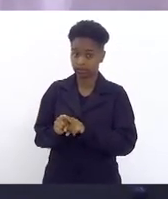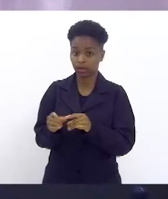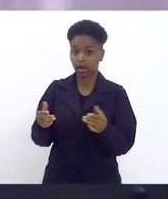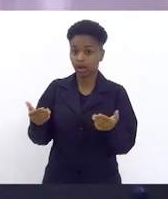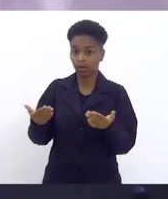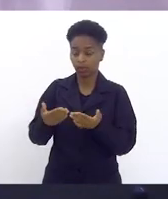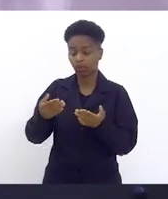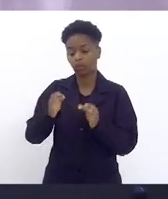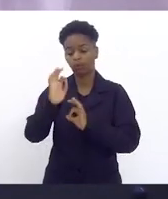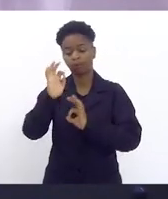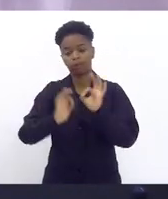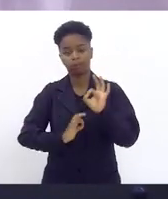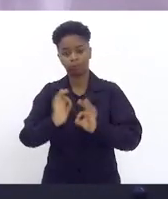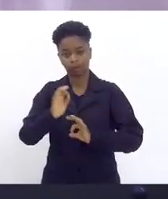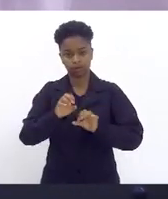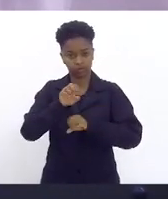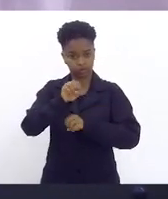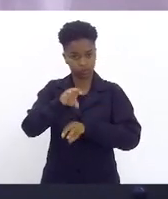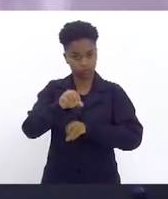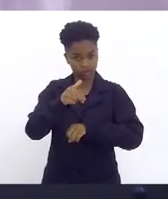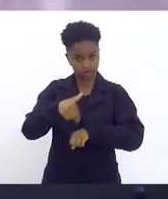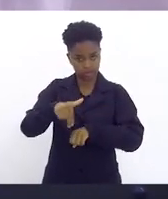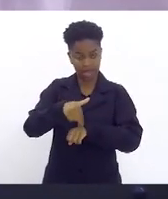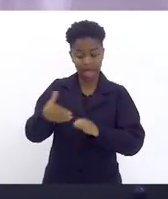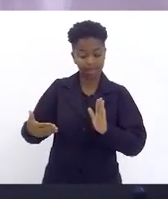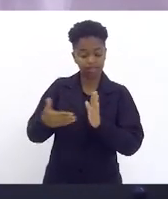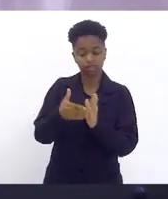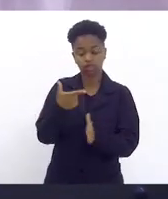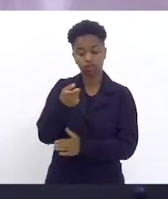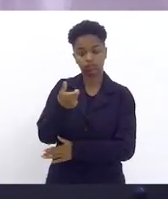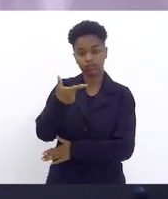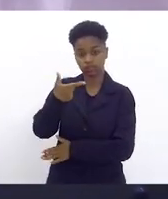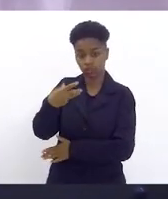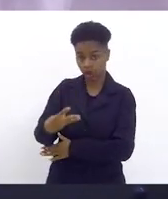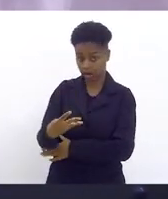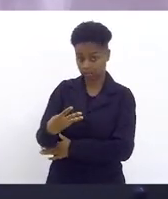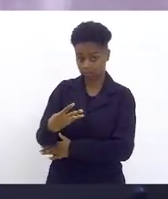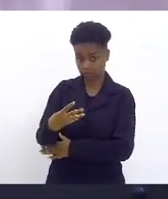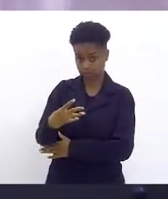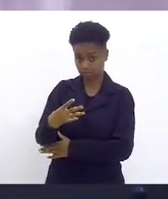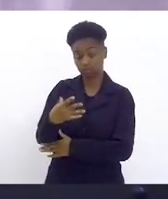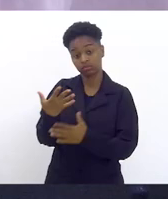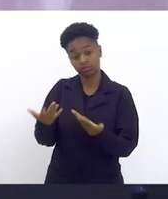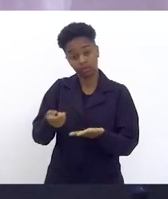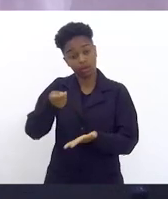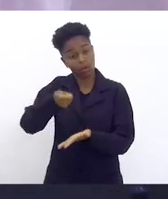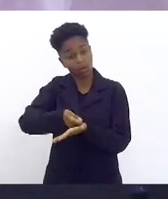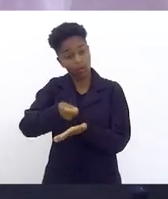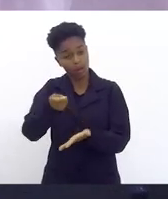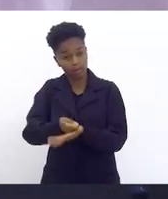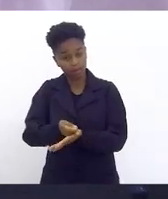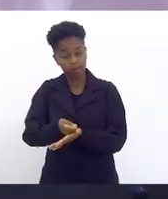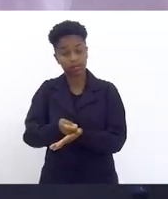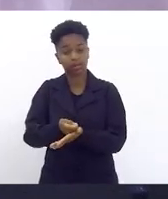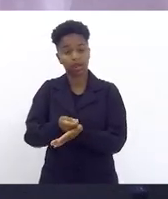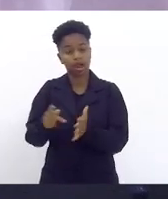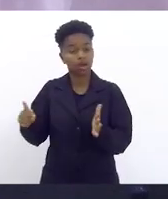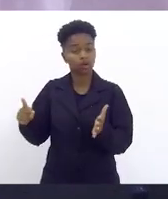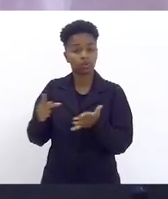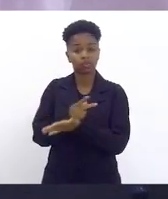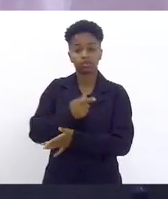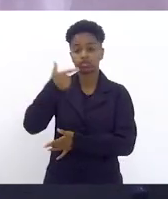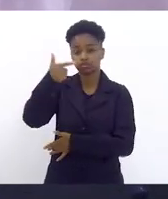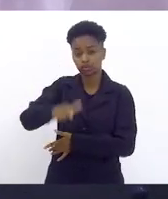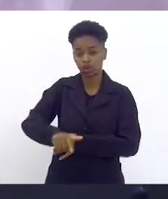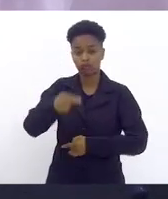atual plano nacional de educação é até 2024 o que Obrigatoriamente gerará uma nova